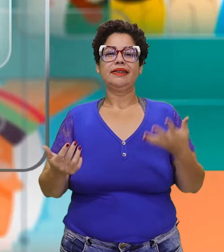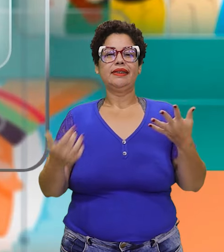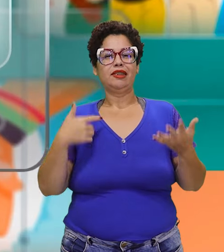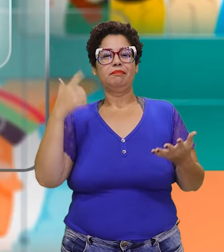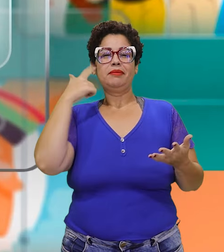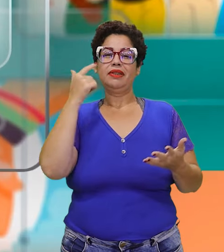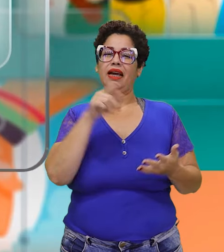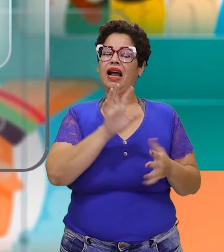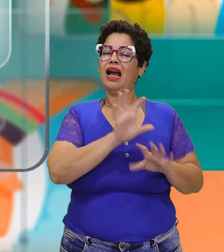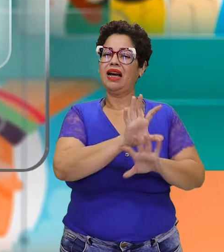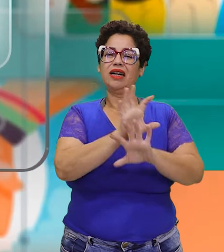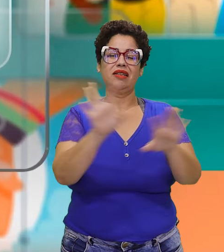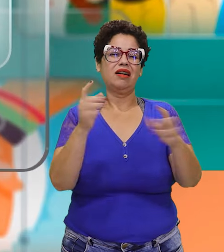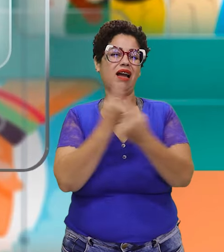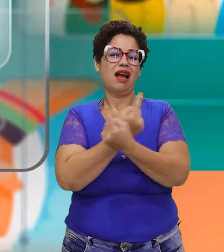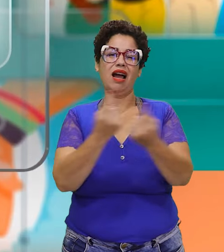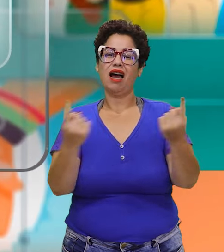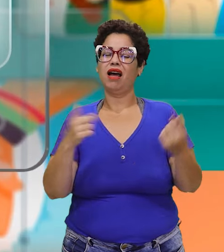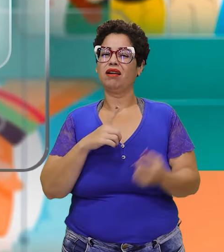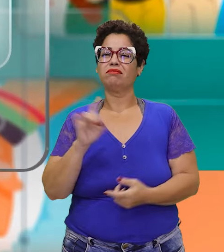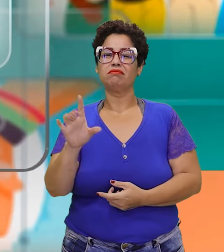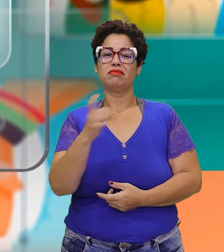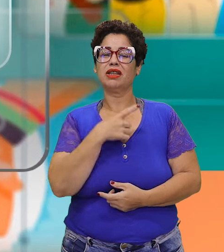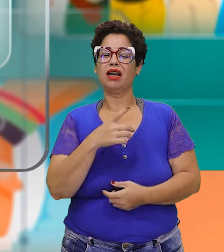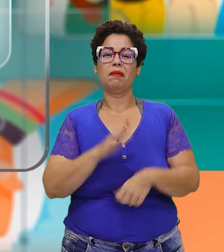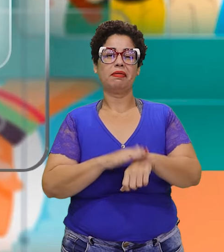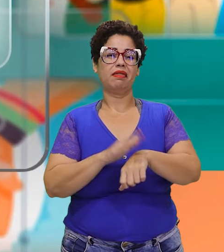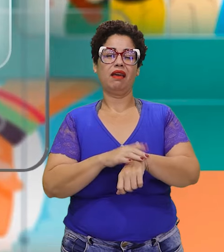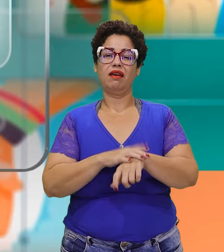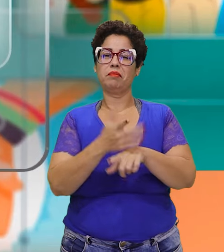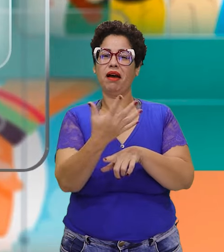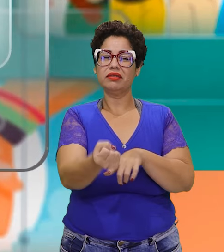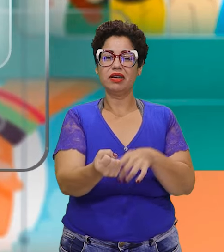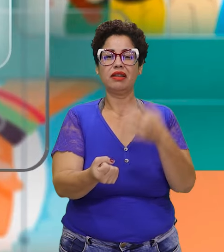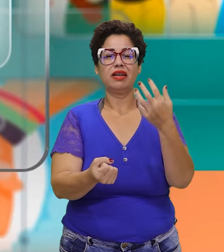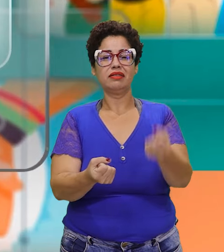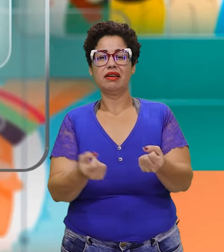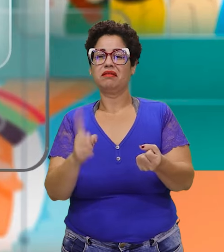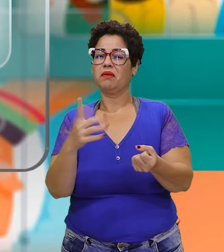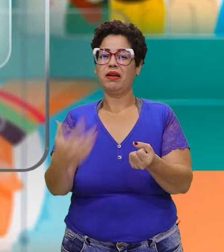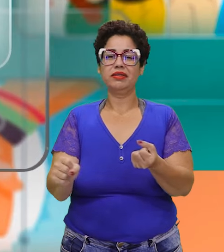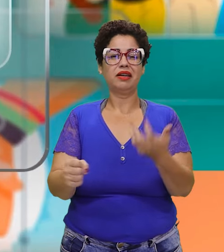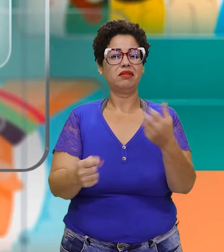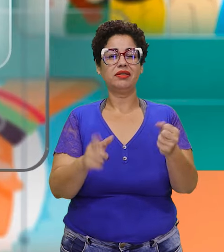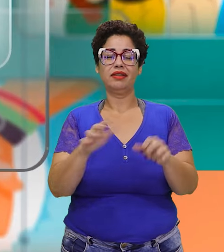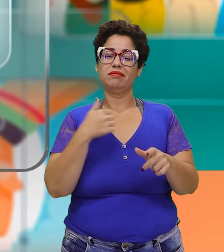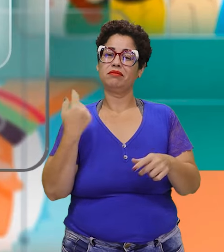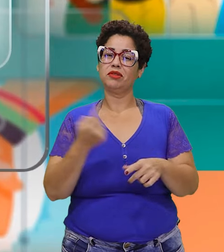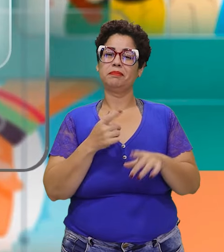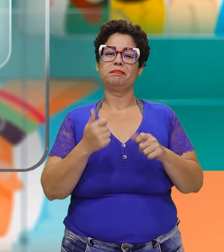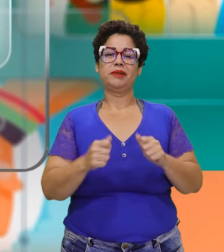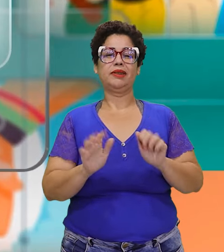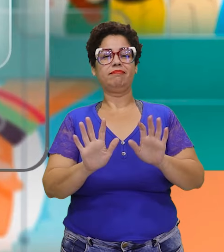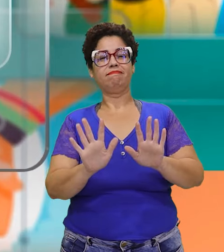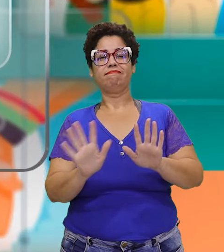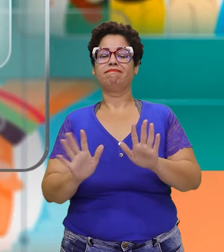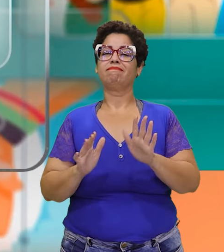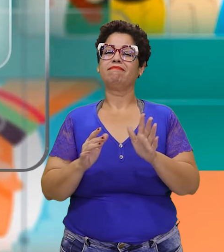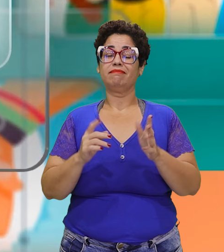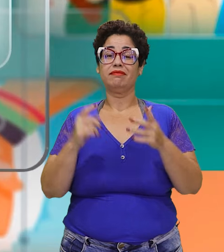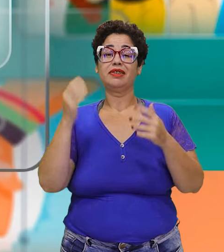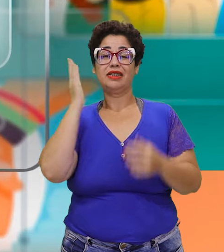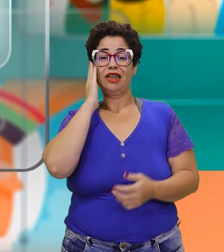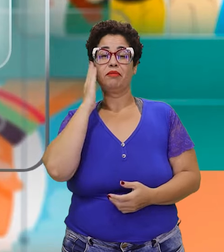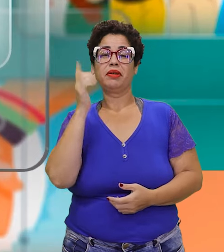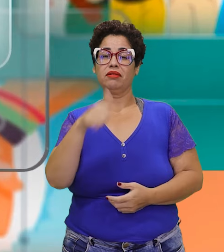eu acredito que, assim, cada um tem seu tempo, né? De aceitar, ou às vezes não, porque a gente também precisa